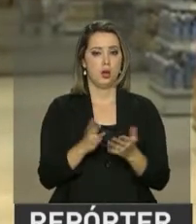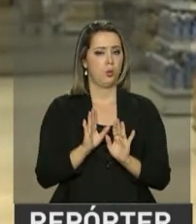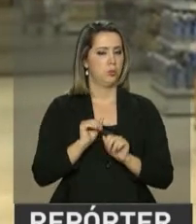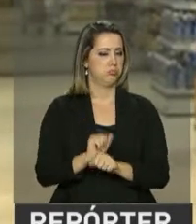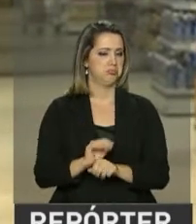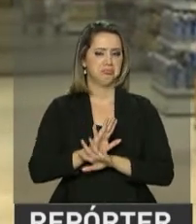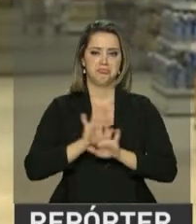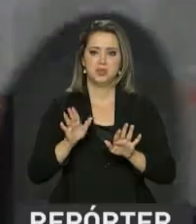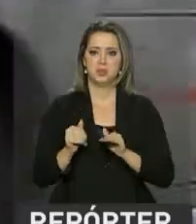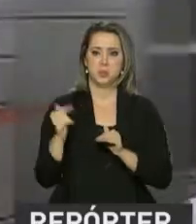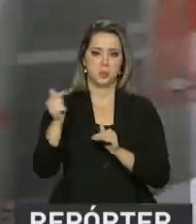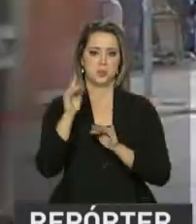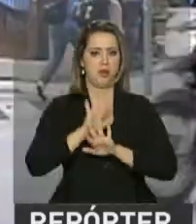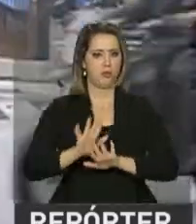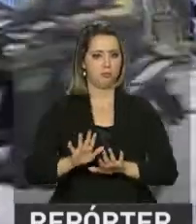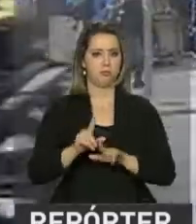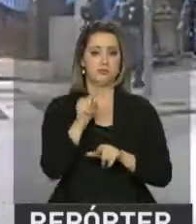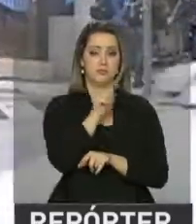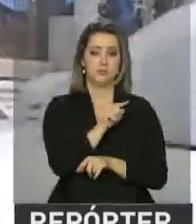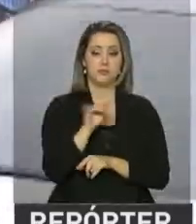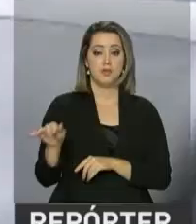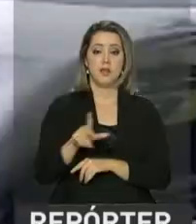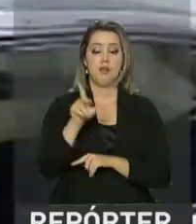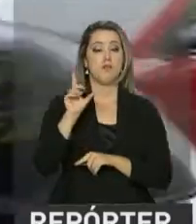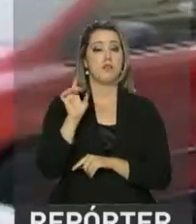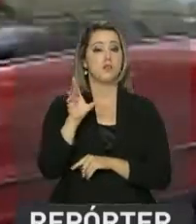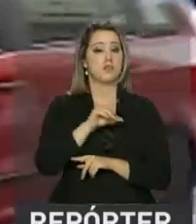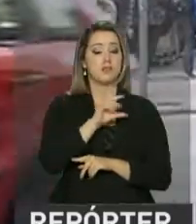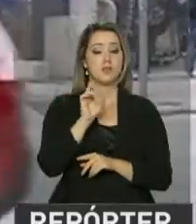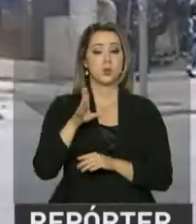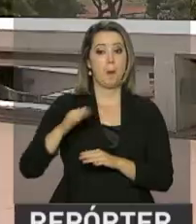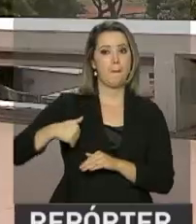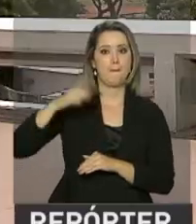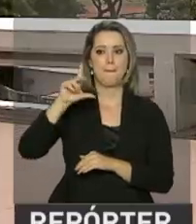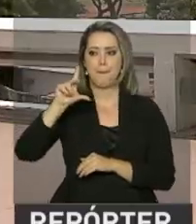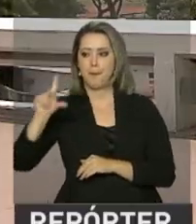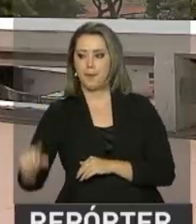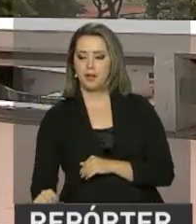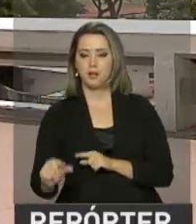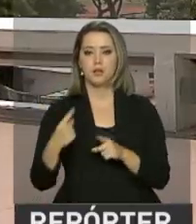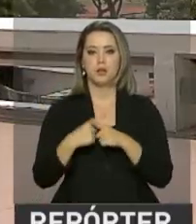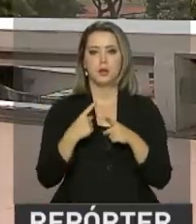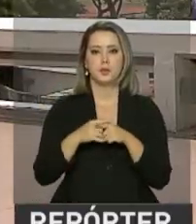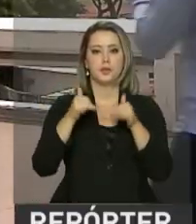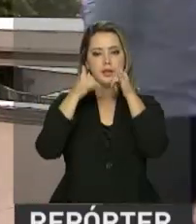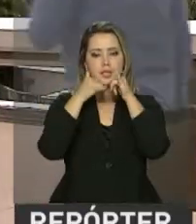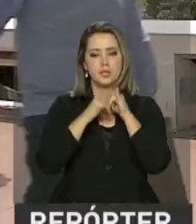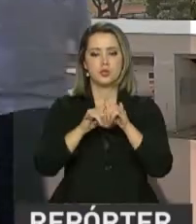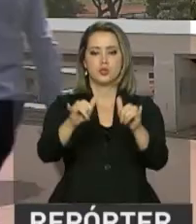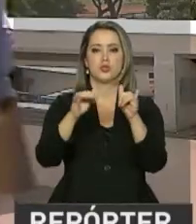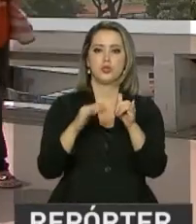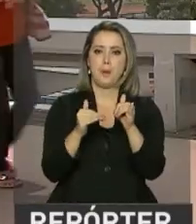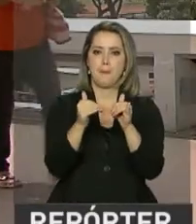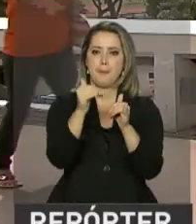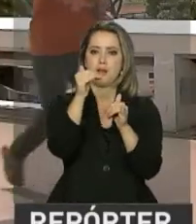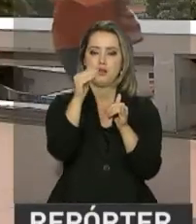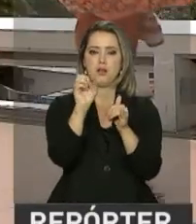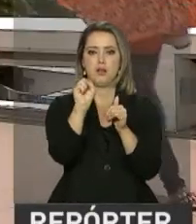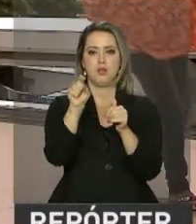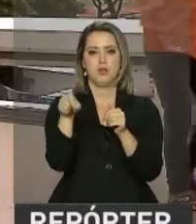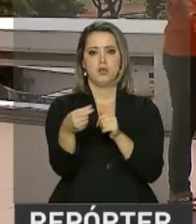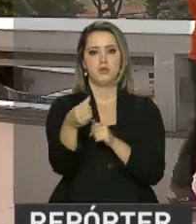futebol antigamente a inflação só não teve uma variação menor em maio por conta do preço da energia elétrica que aumentou